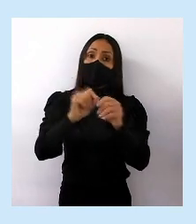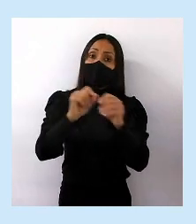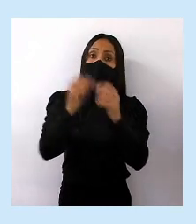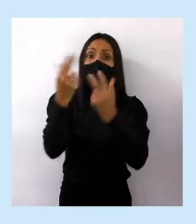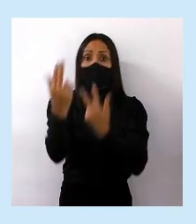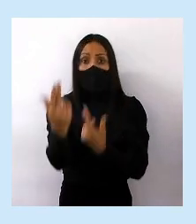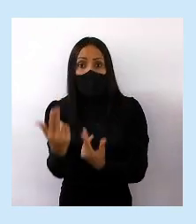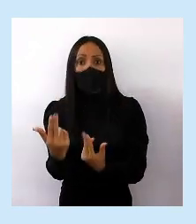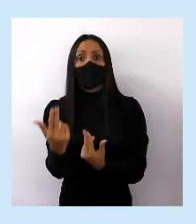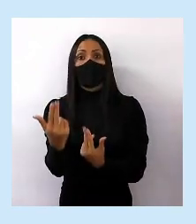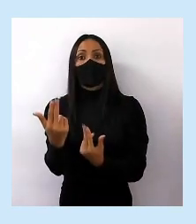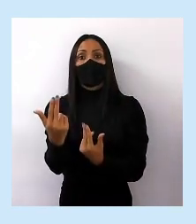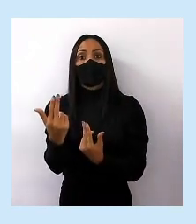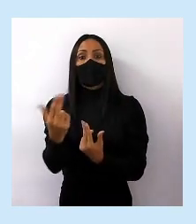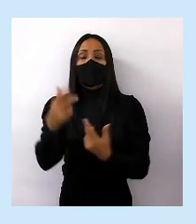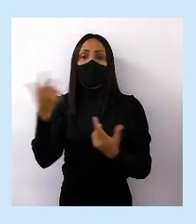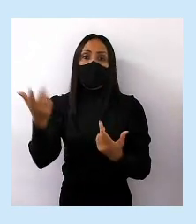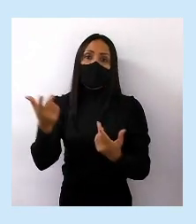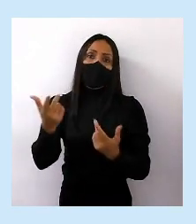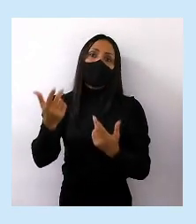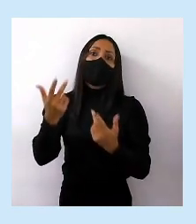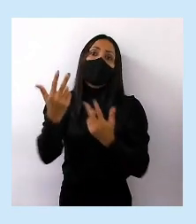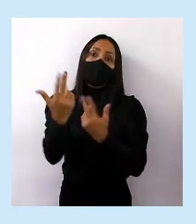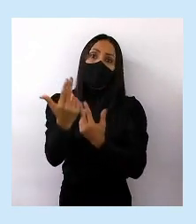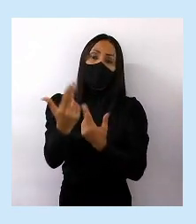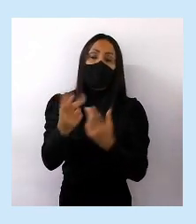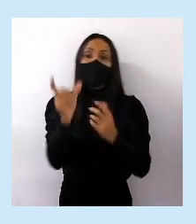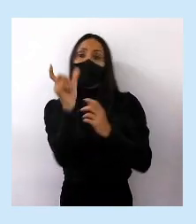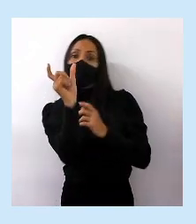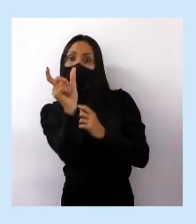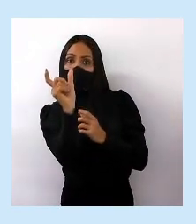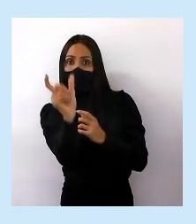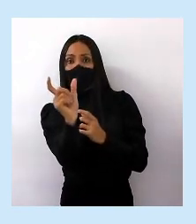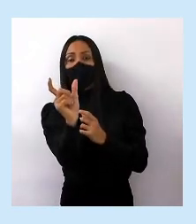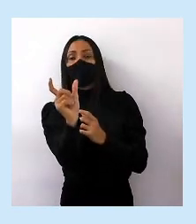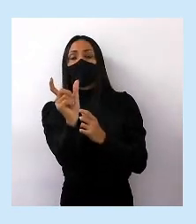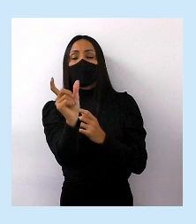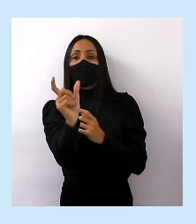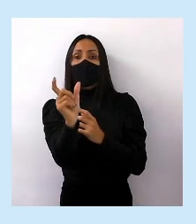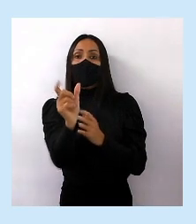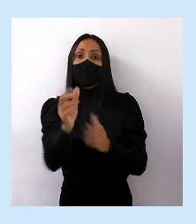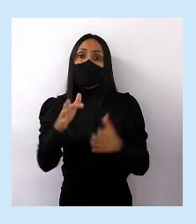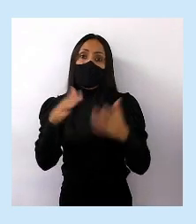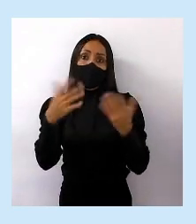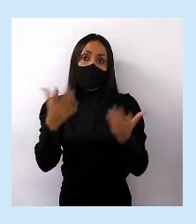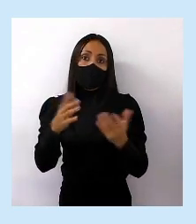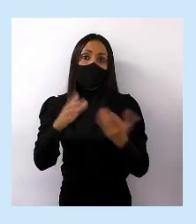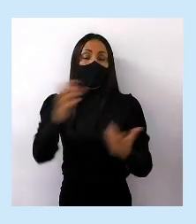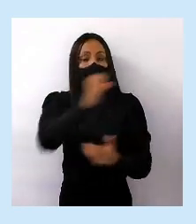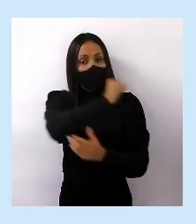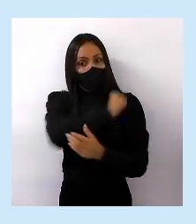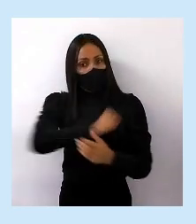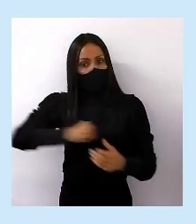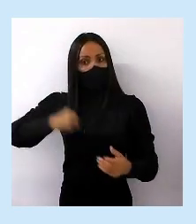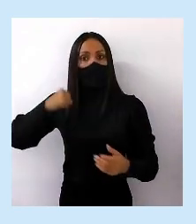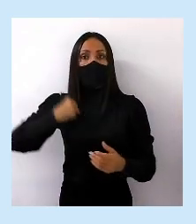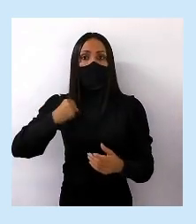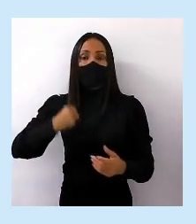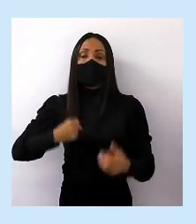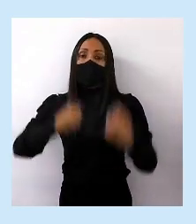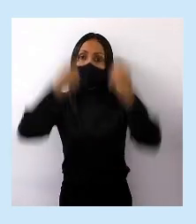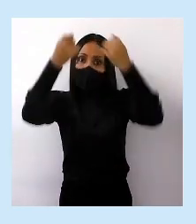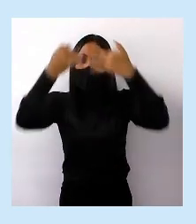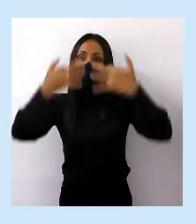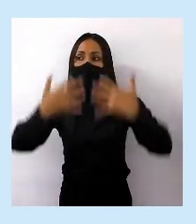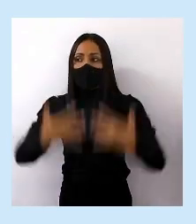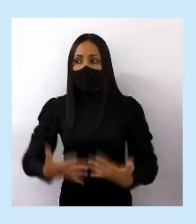ela é mimese, é a arte que imita pela palavra. E aí, gente, Aristóteles vai dar essa definição para a gente,